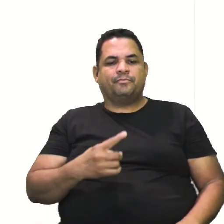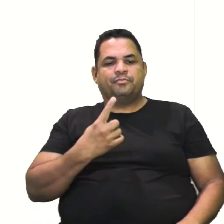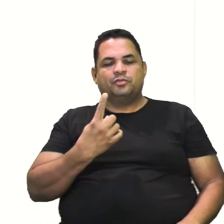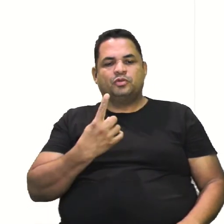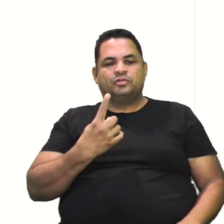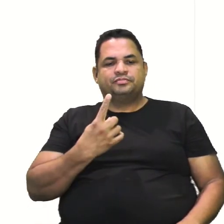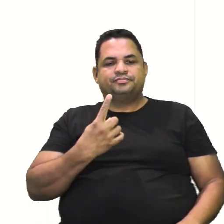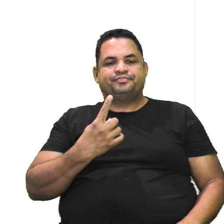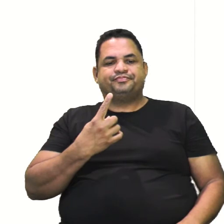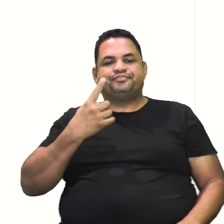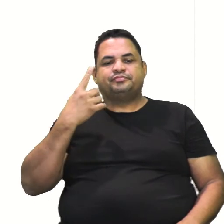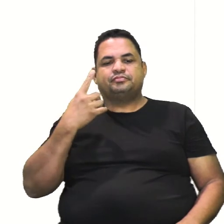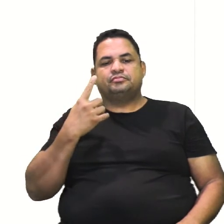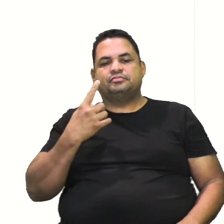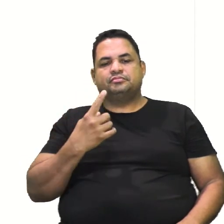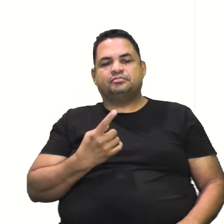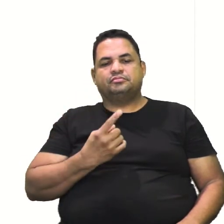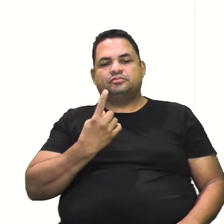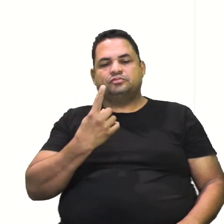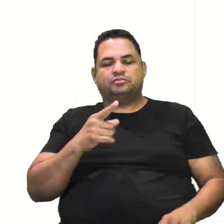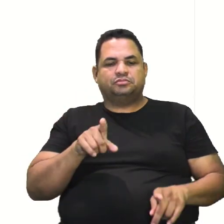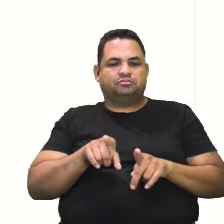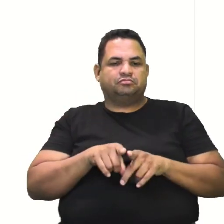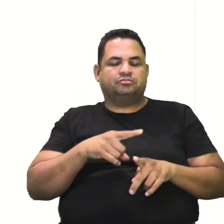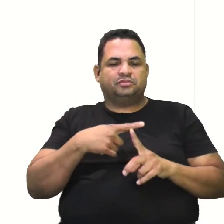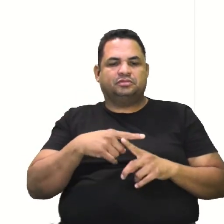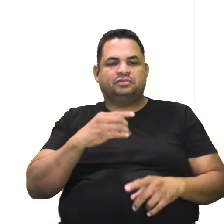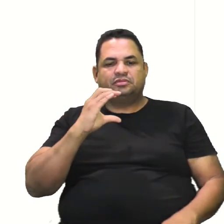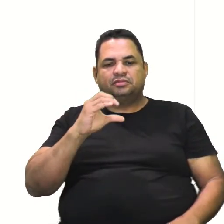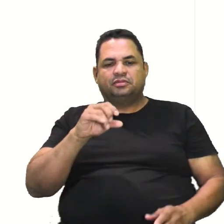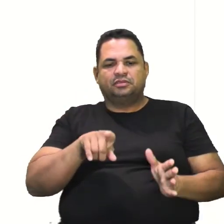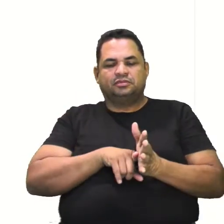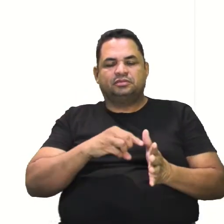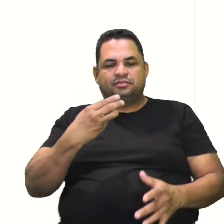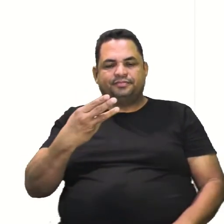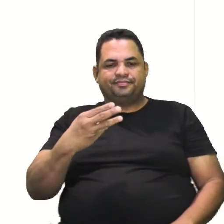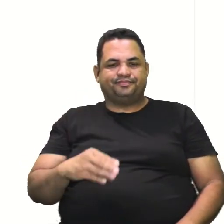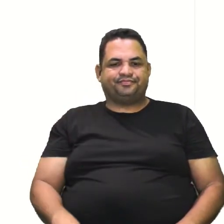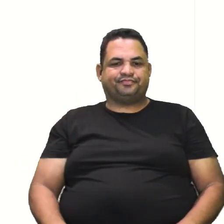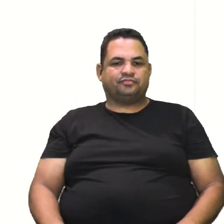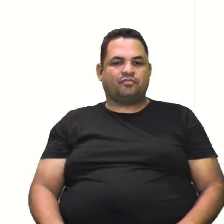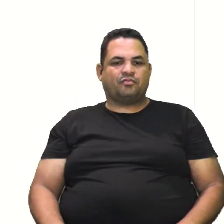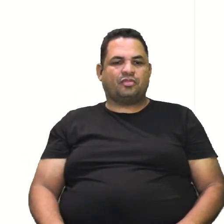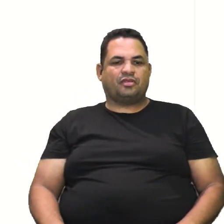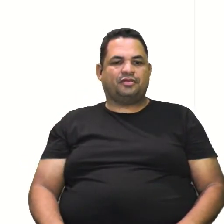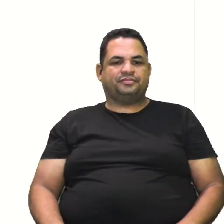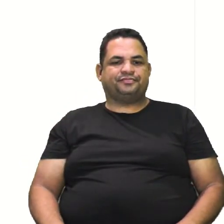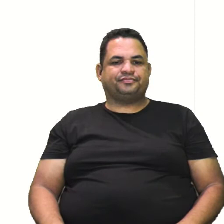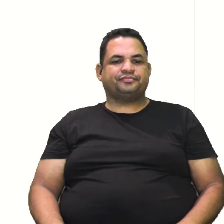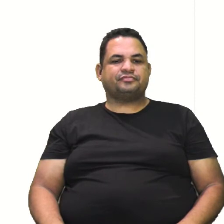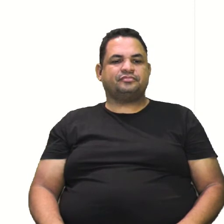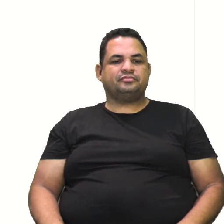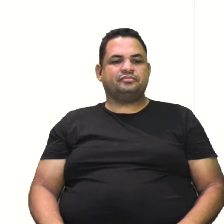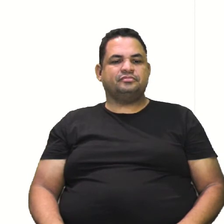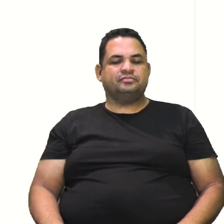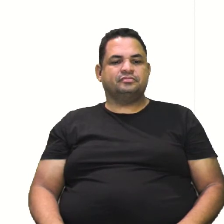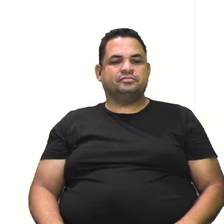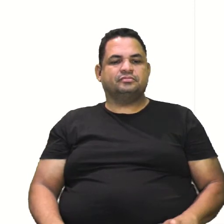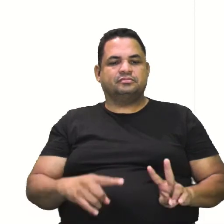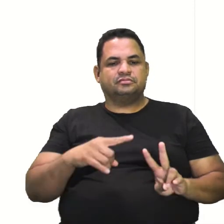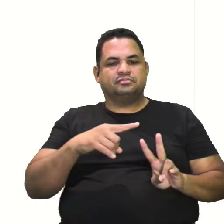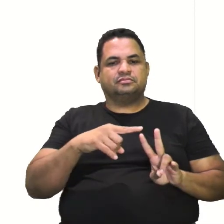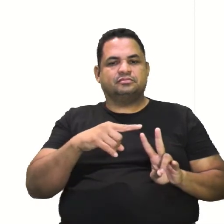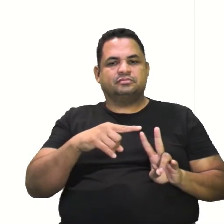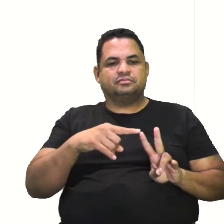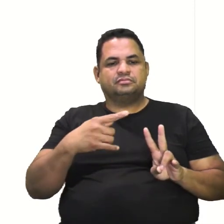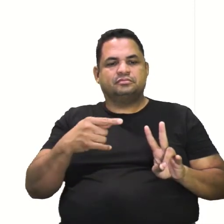1. 1. Quem é o Y do ponto? 1 também. Mais o C? Menos 3. Beleza. Raiz quadrada